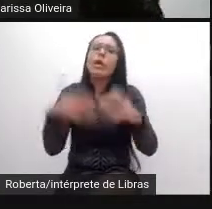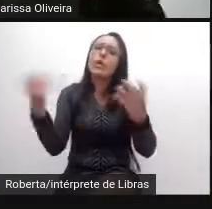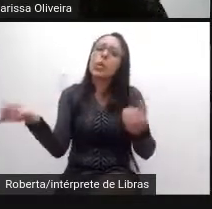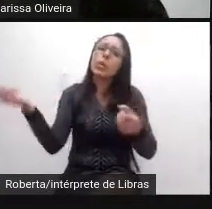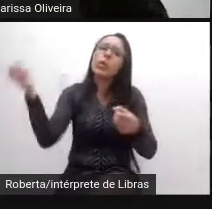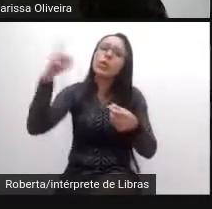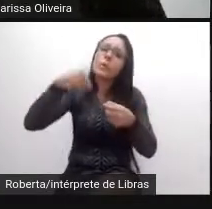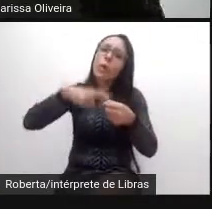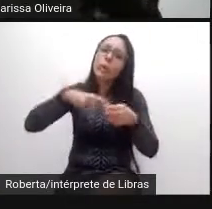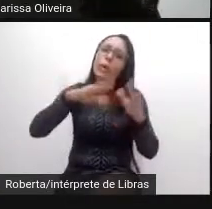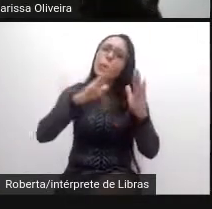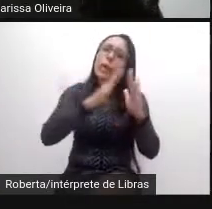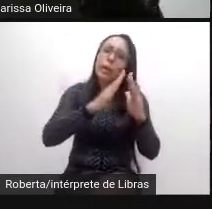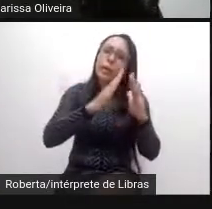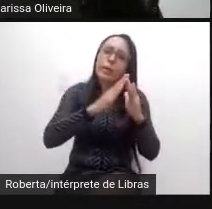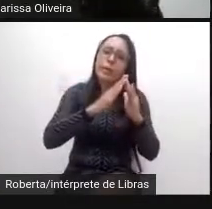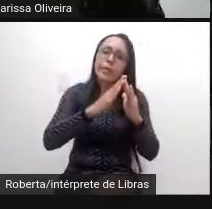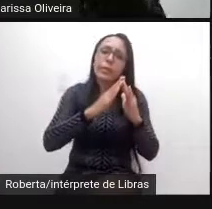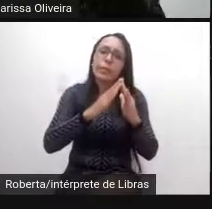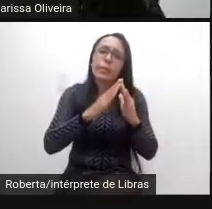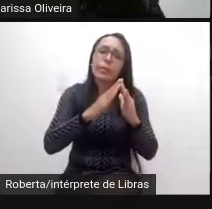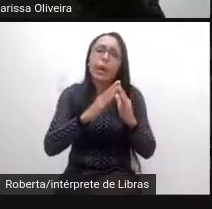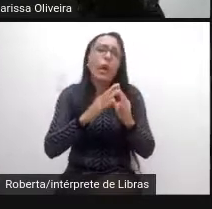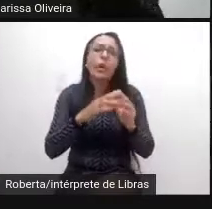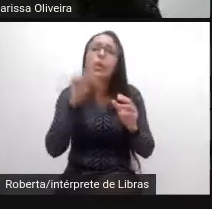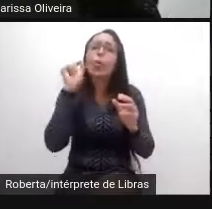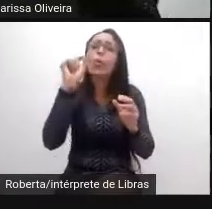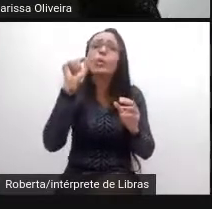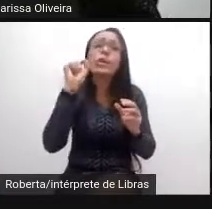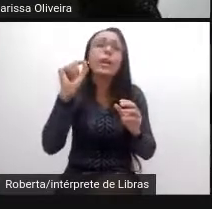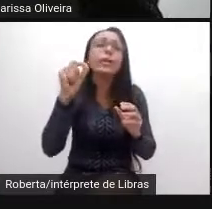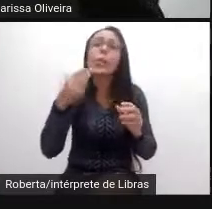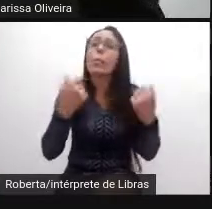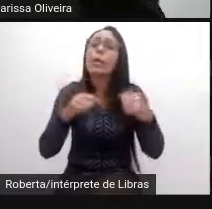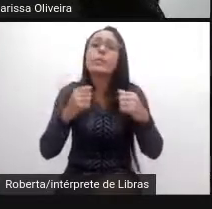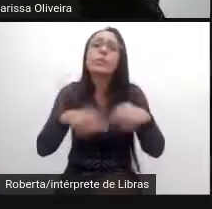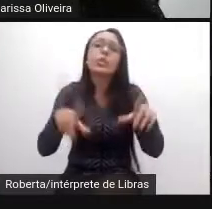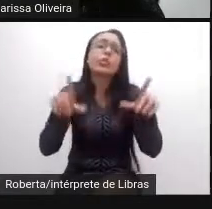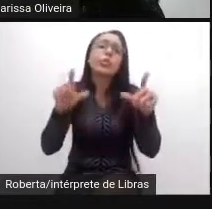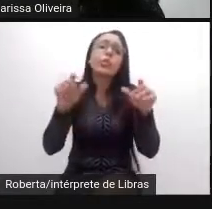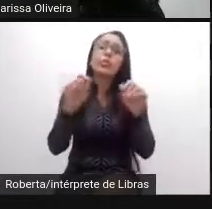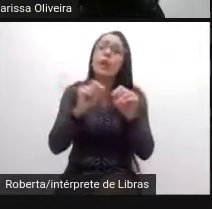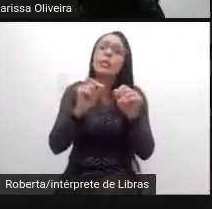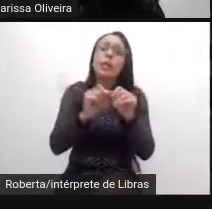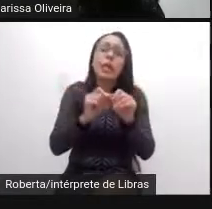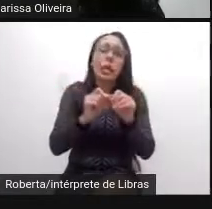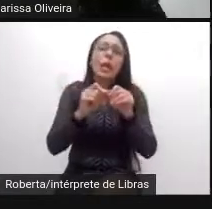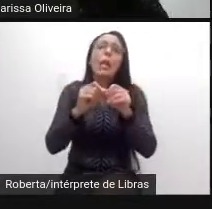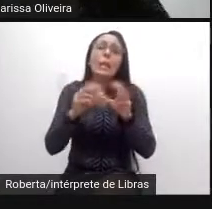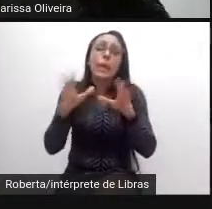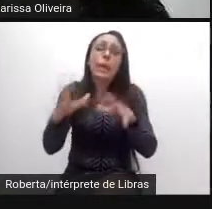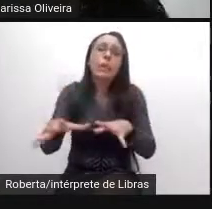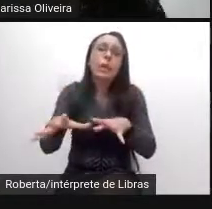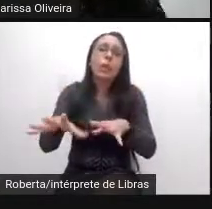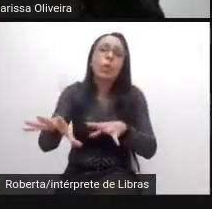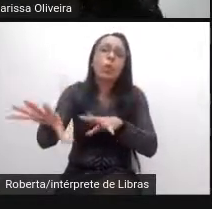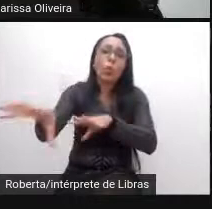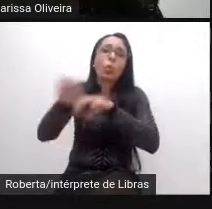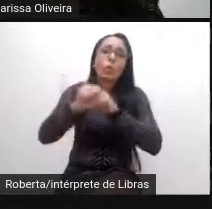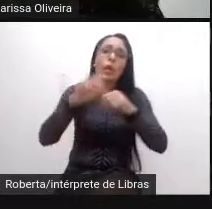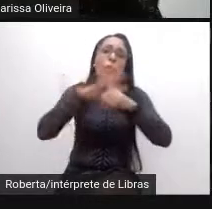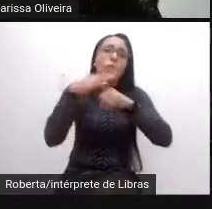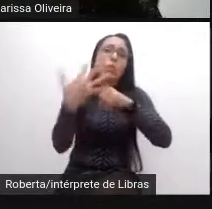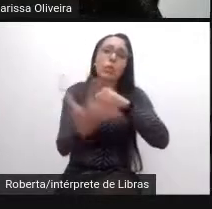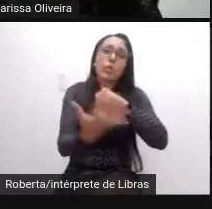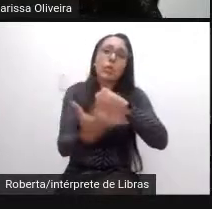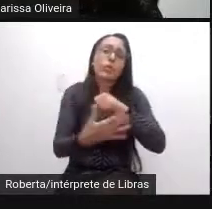minha casa, o que é que eu preciso fazer para não trazer o coronavírus para minha casa? Uma dica